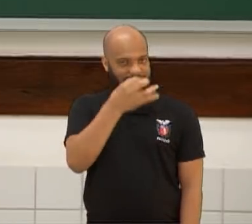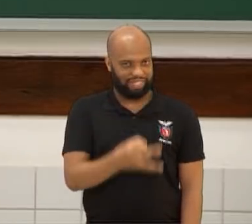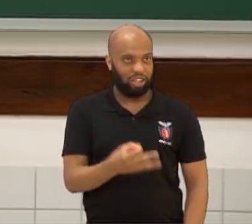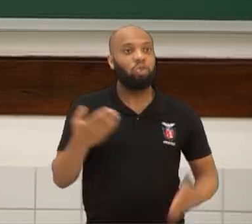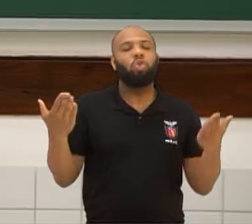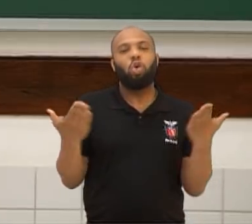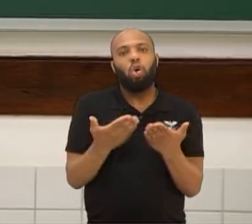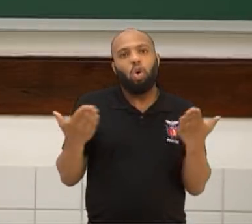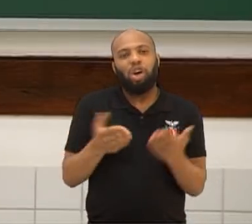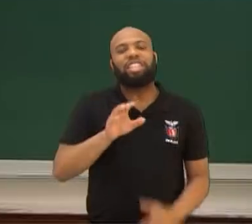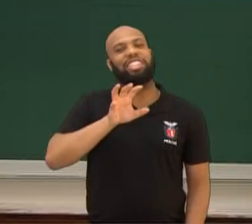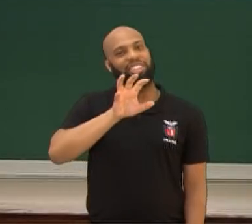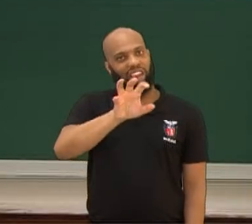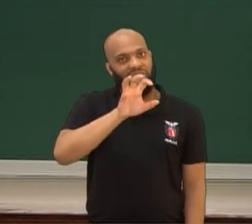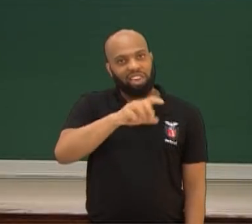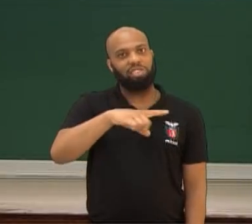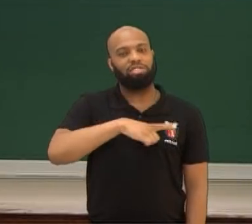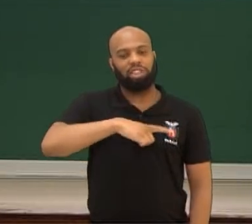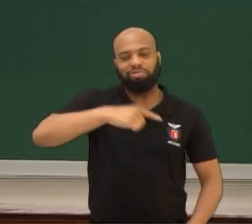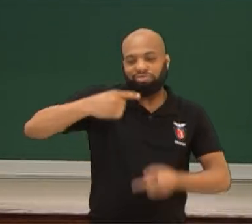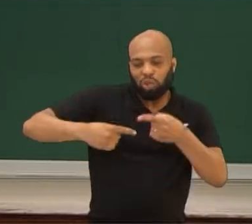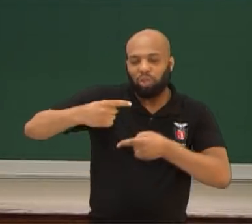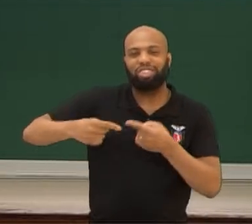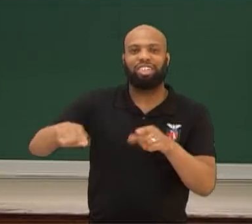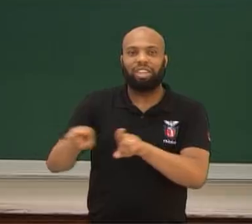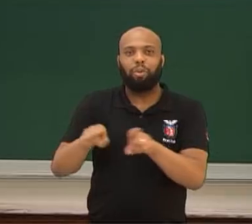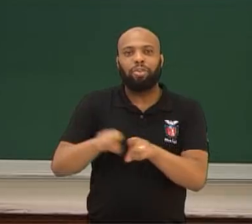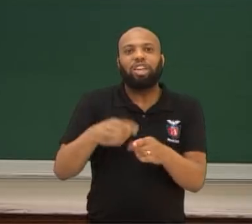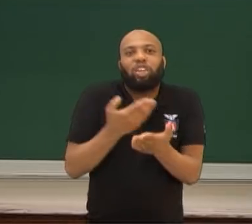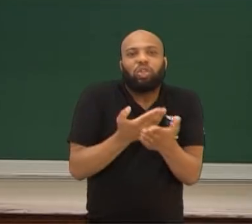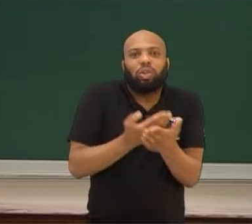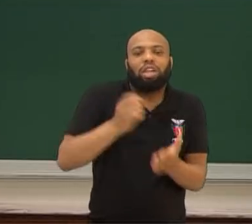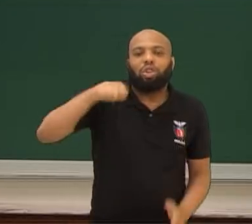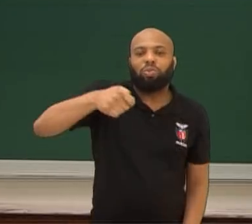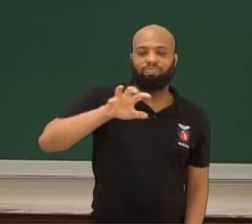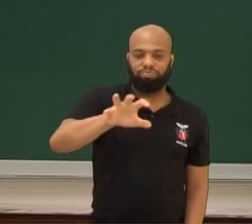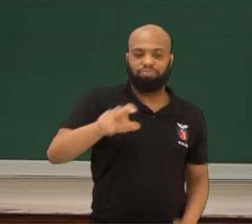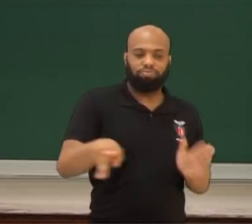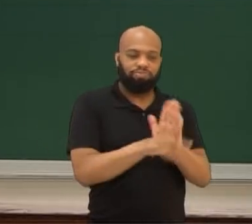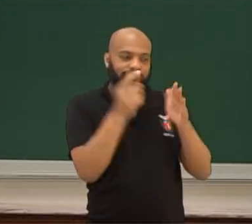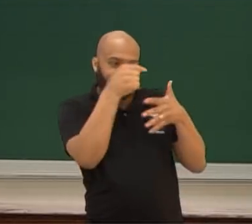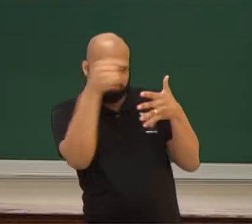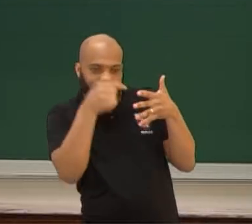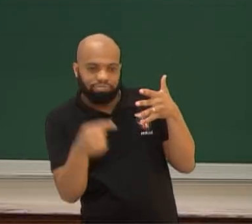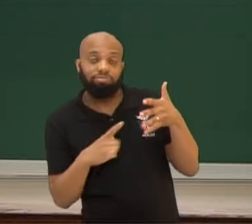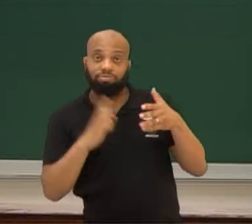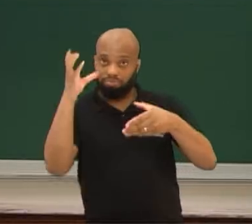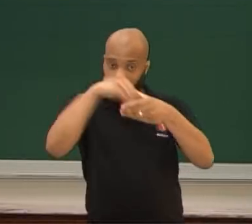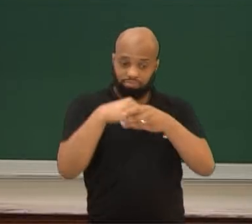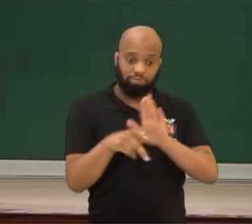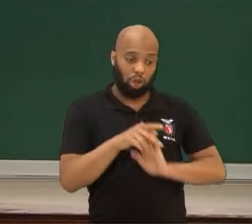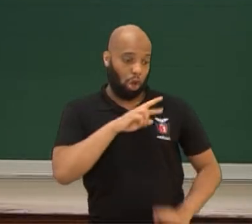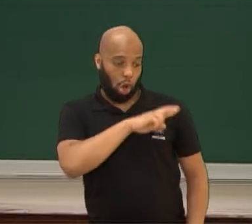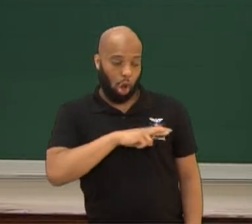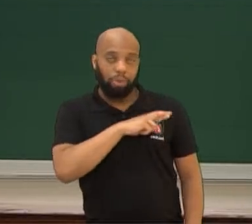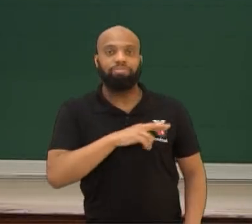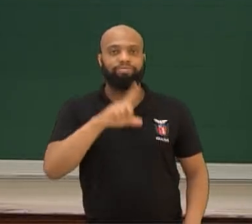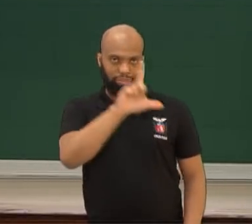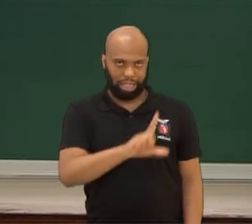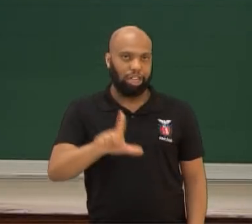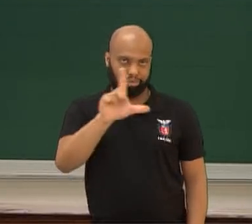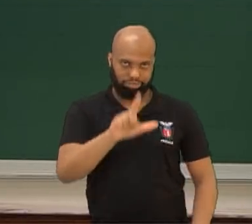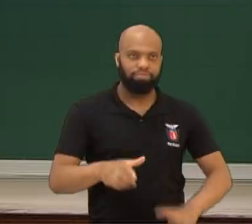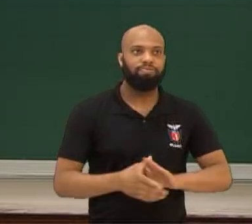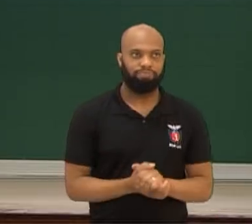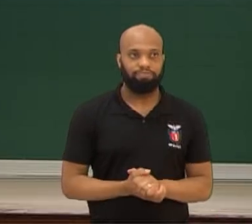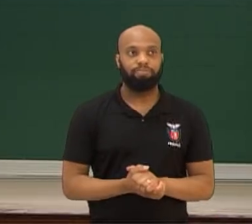aula o que a gente tinha era, né, discutir com vocês um pouco mais sobre os elementos composicionais do gênero discursivo literário